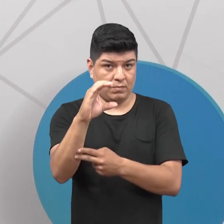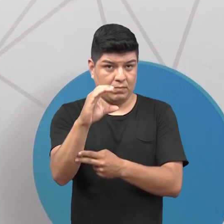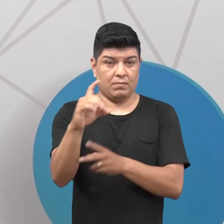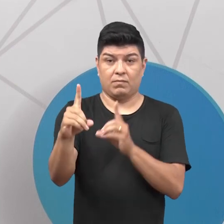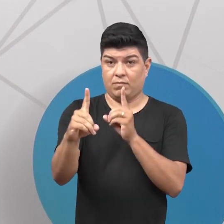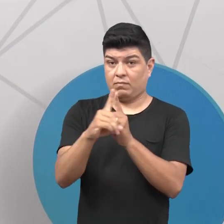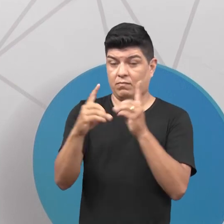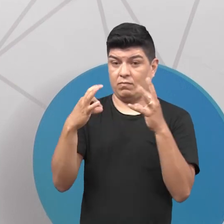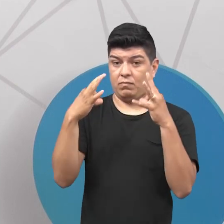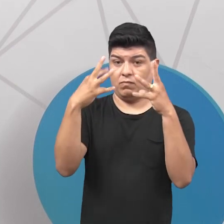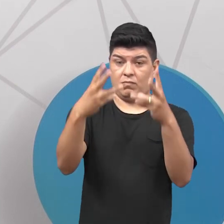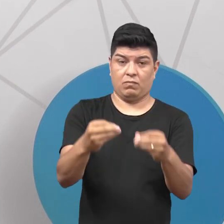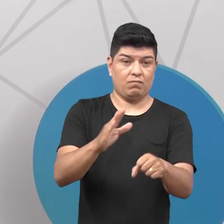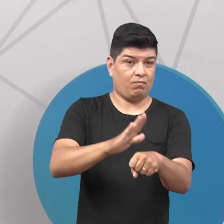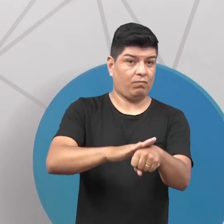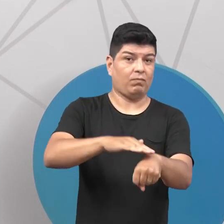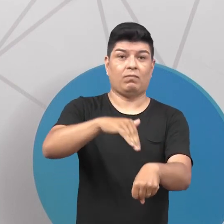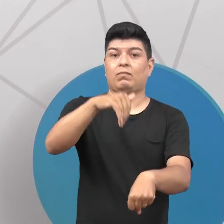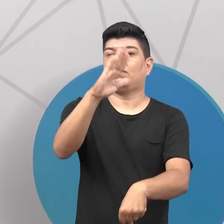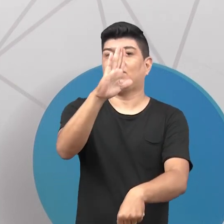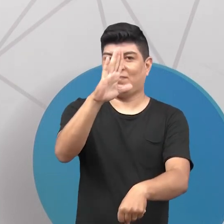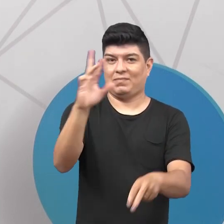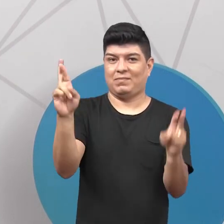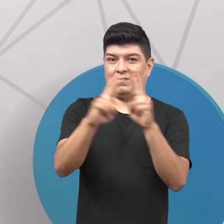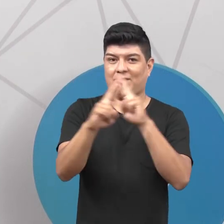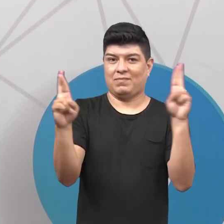encontrar tudo isso e muito mais